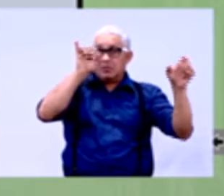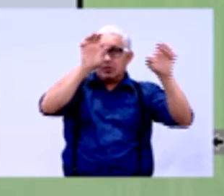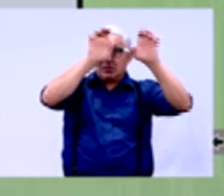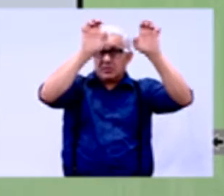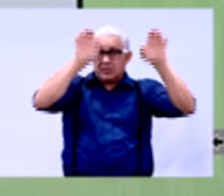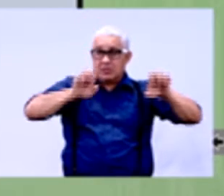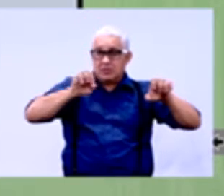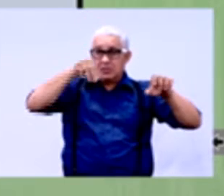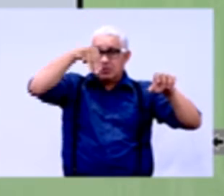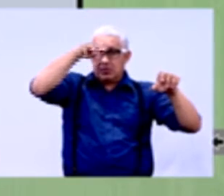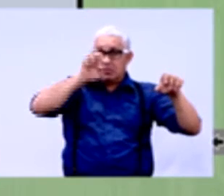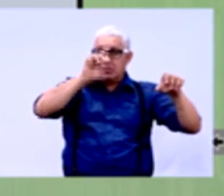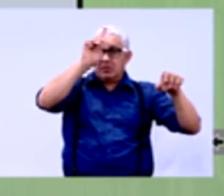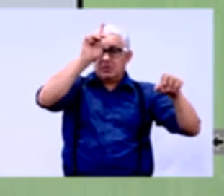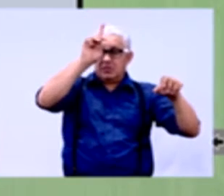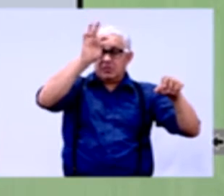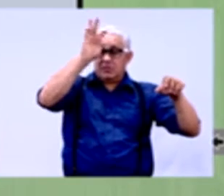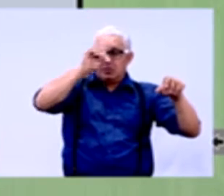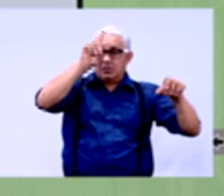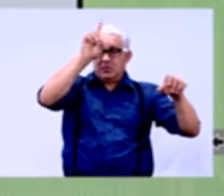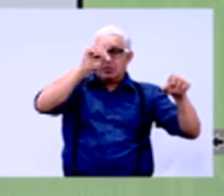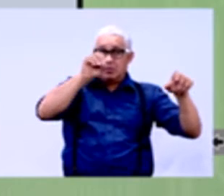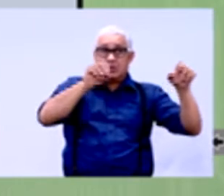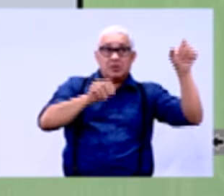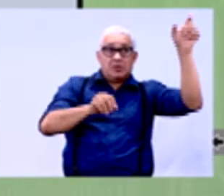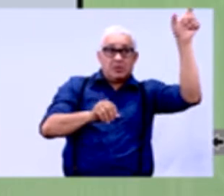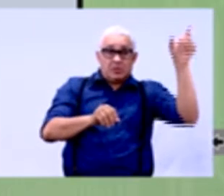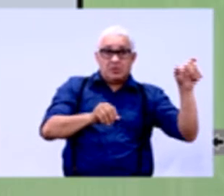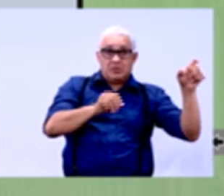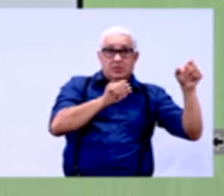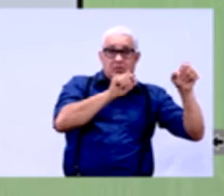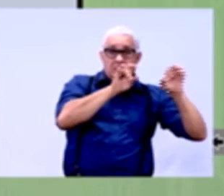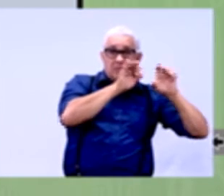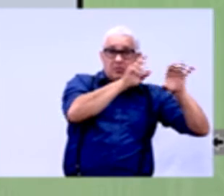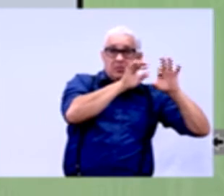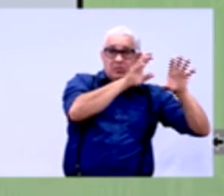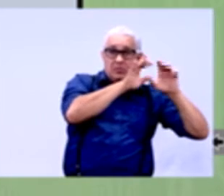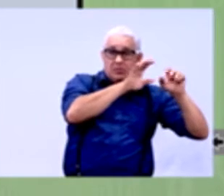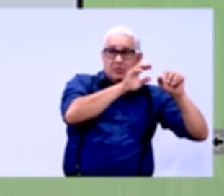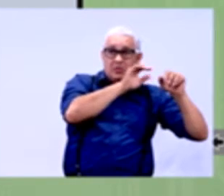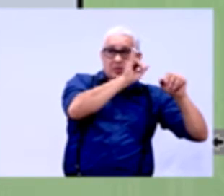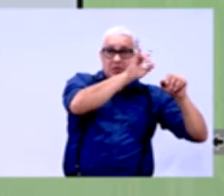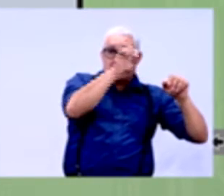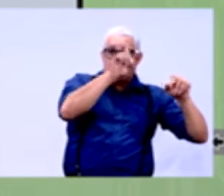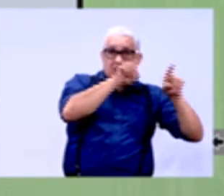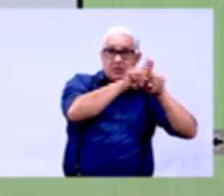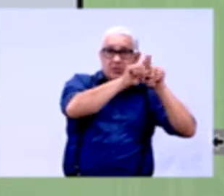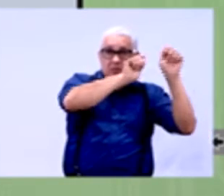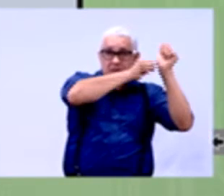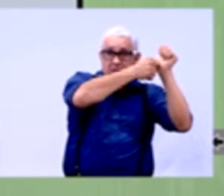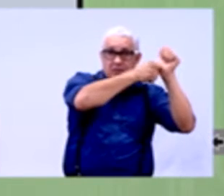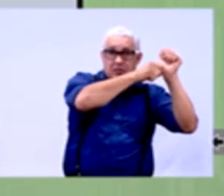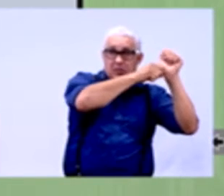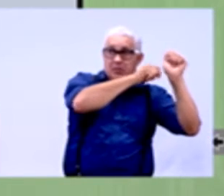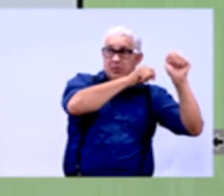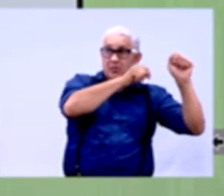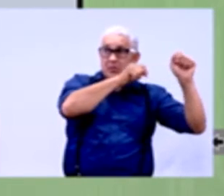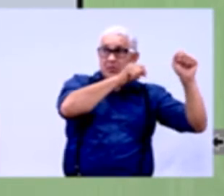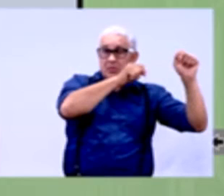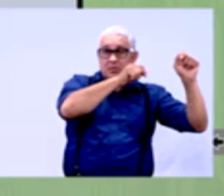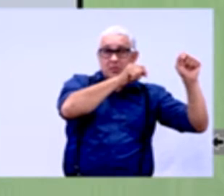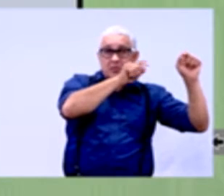o ID e a senha. Então, olha só, o cliente digita o seu ID e a sua senha e